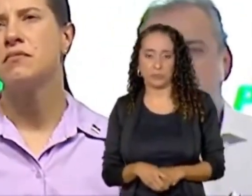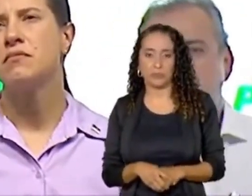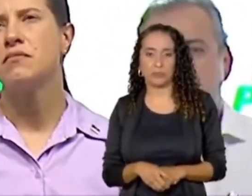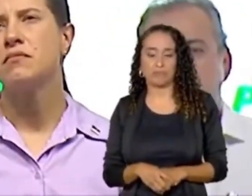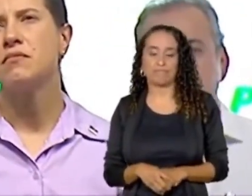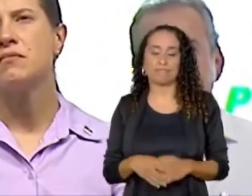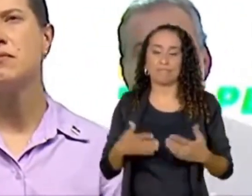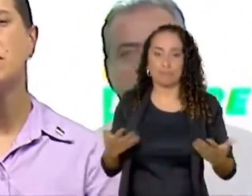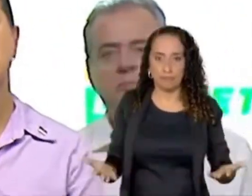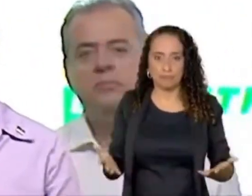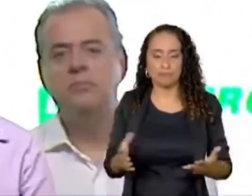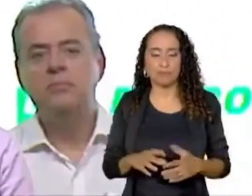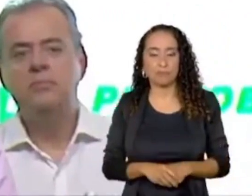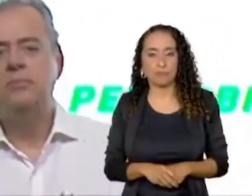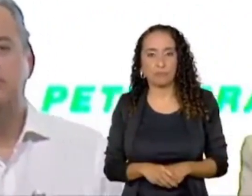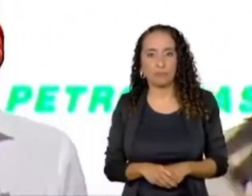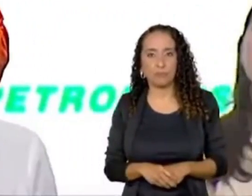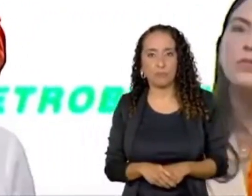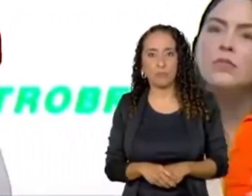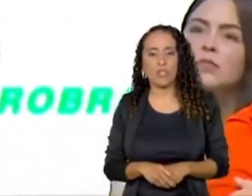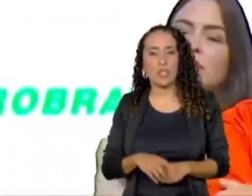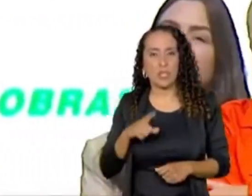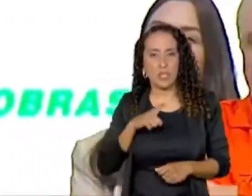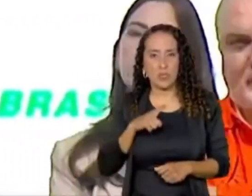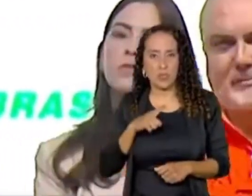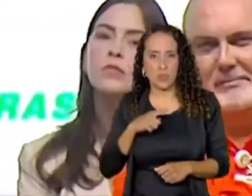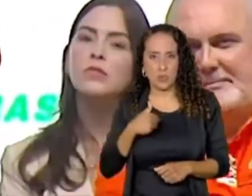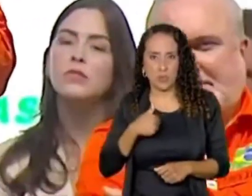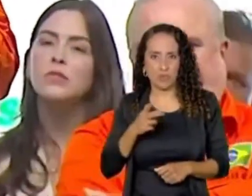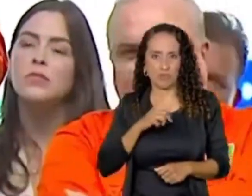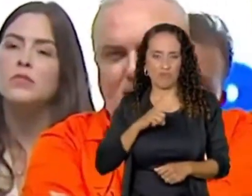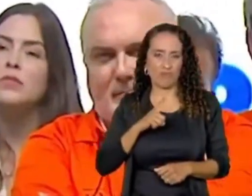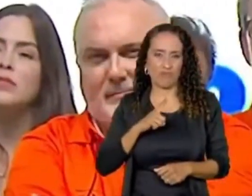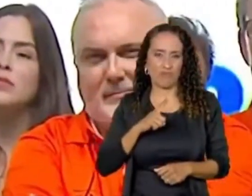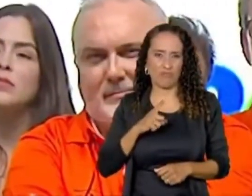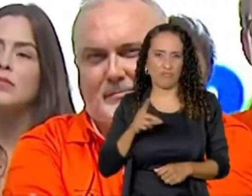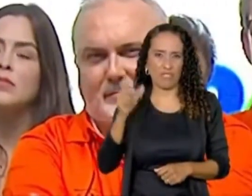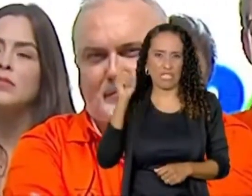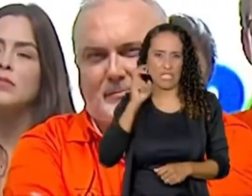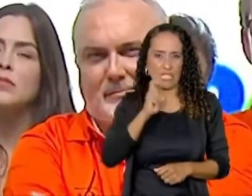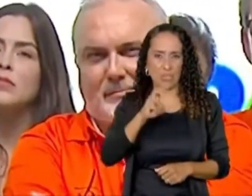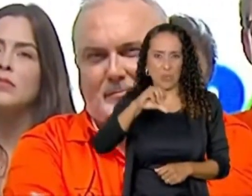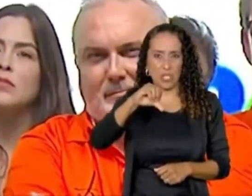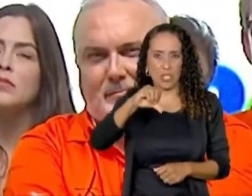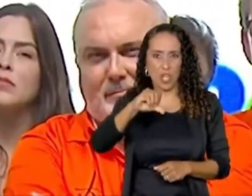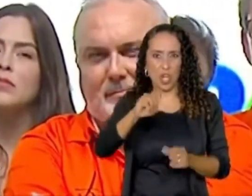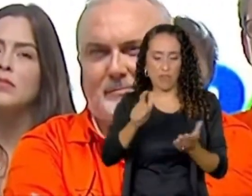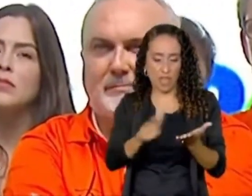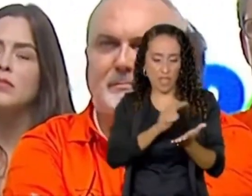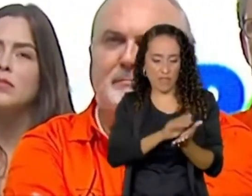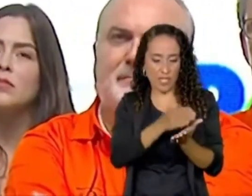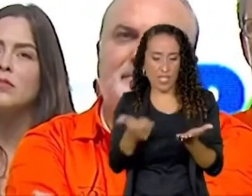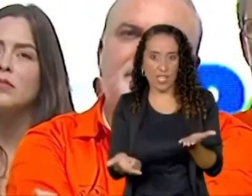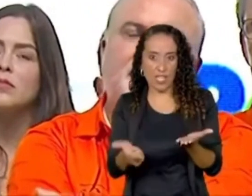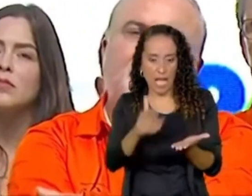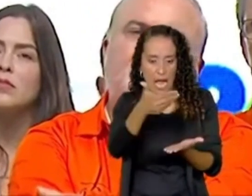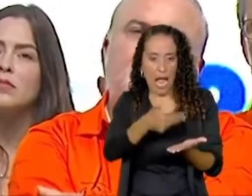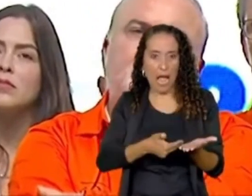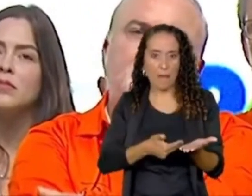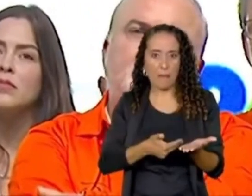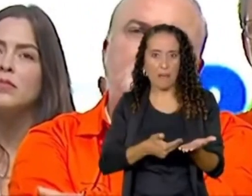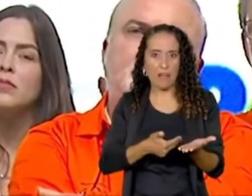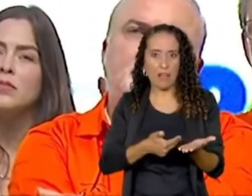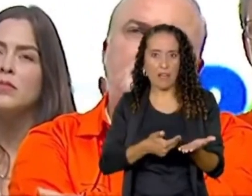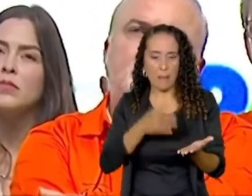Mas, gente, eu tive 59 capas de revista me chamando de